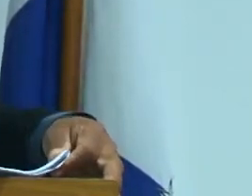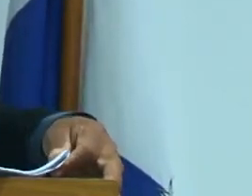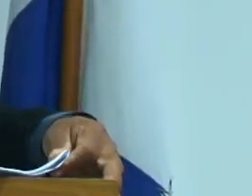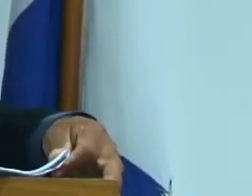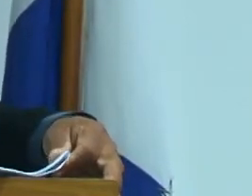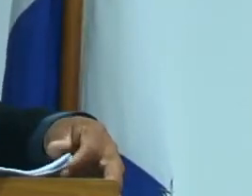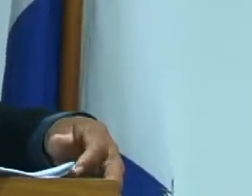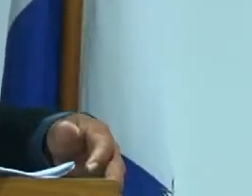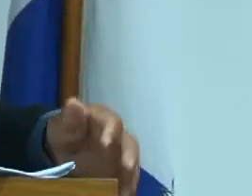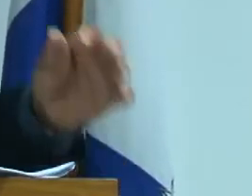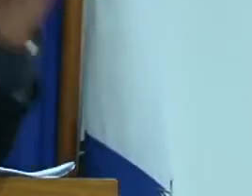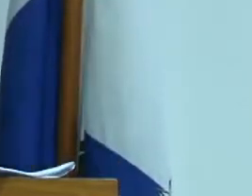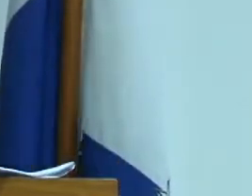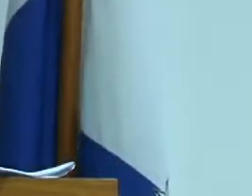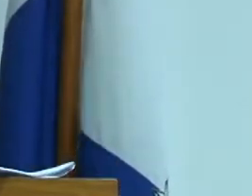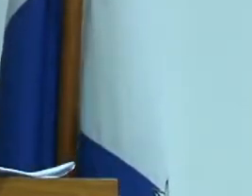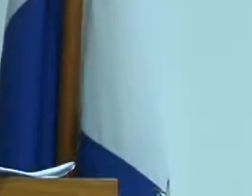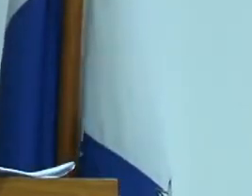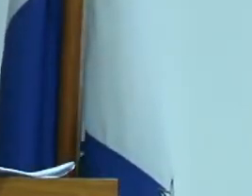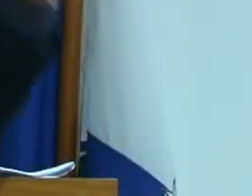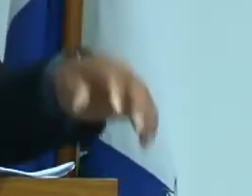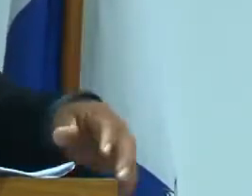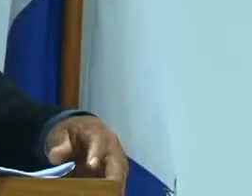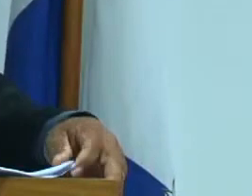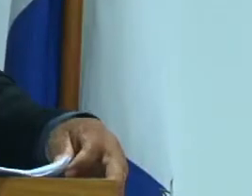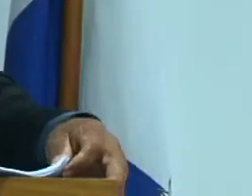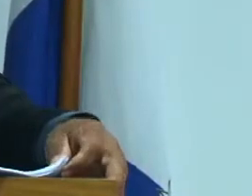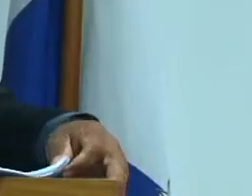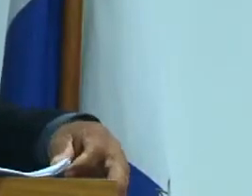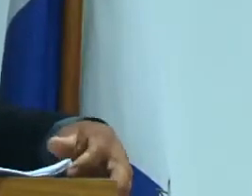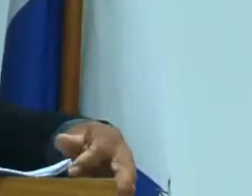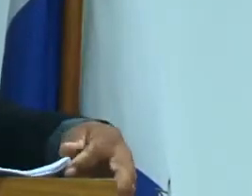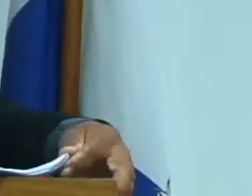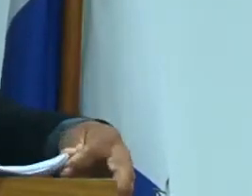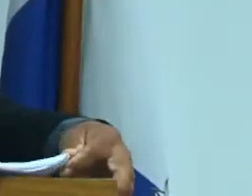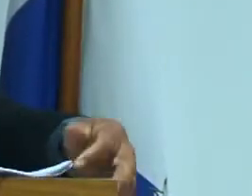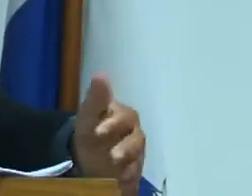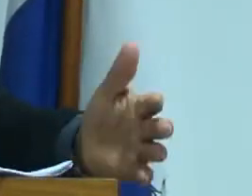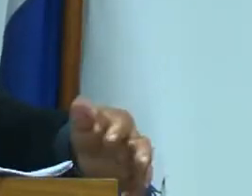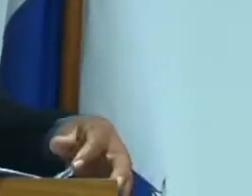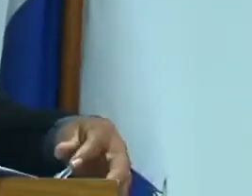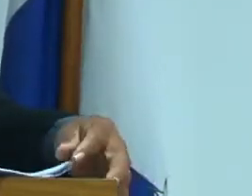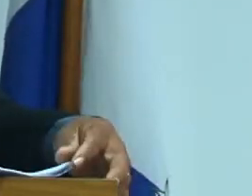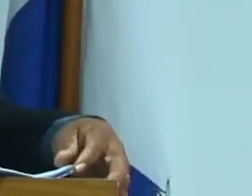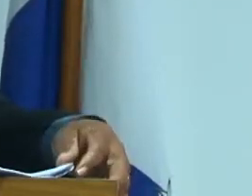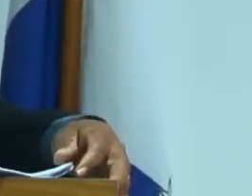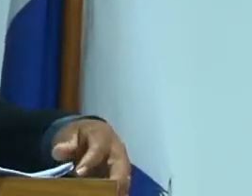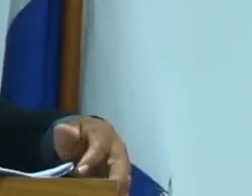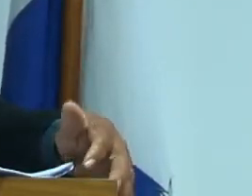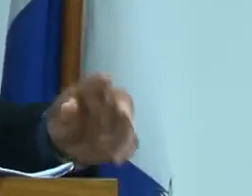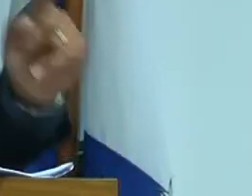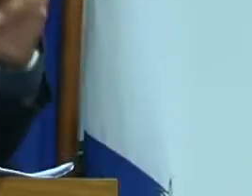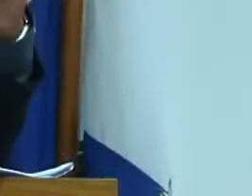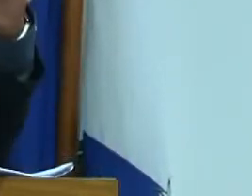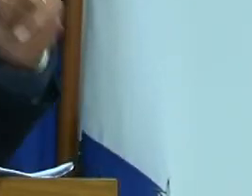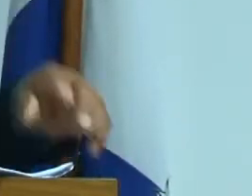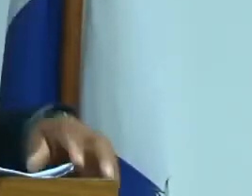forma especial. A gente tem até um trabalho, presidente, de coordenadoria lá no Rio de